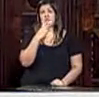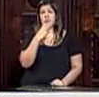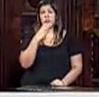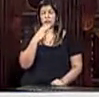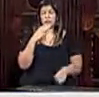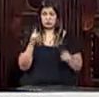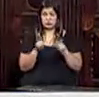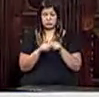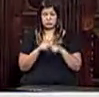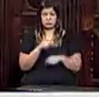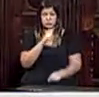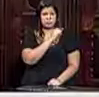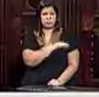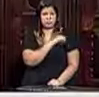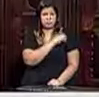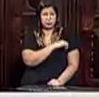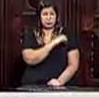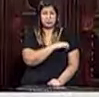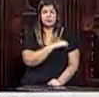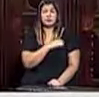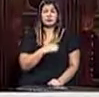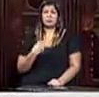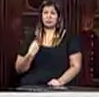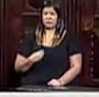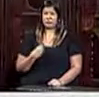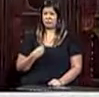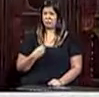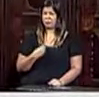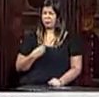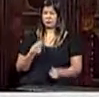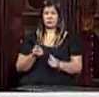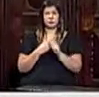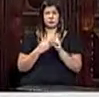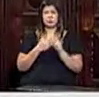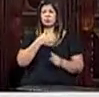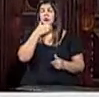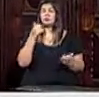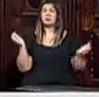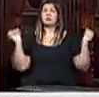Assiste o Rio de Janeiro viver a mais grave crise de sua história.